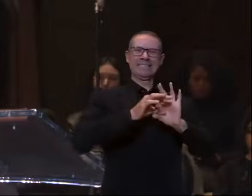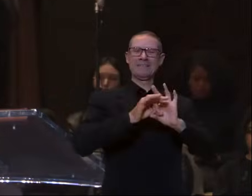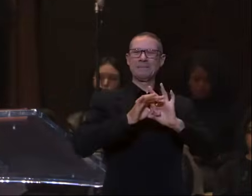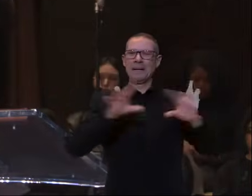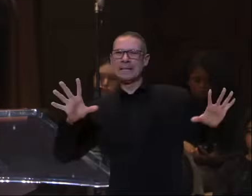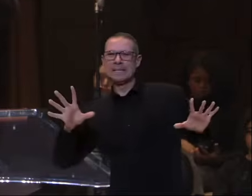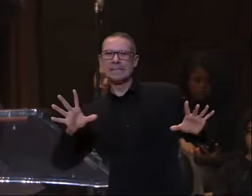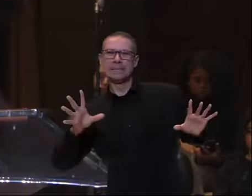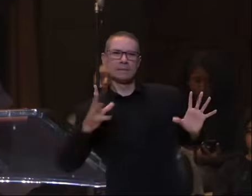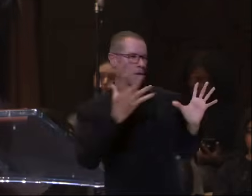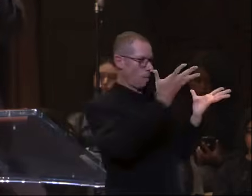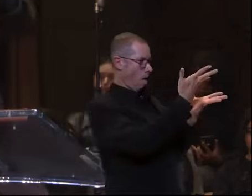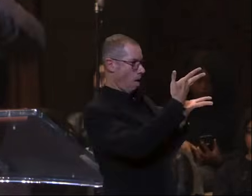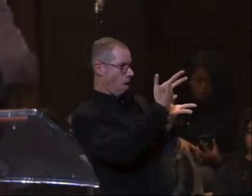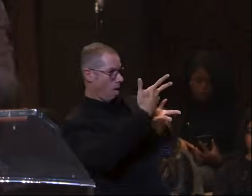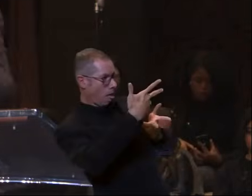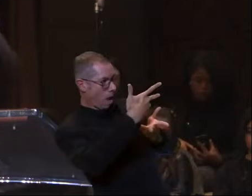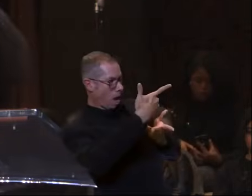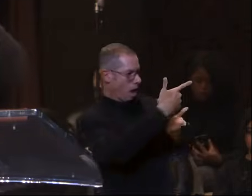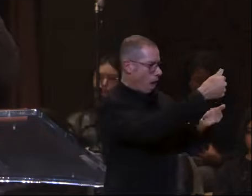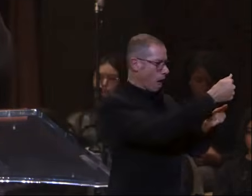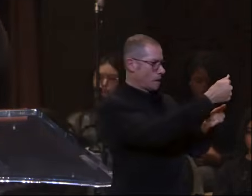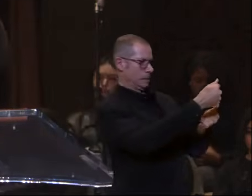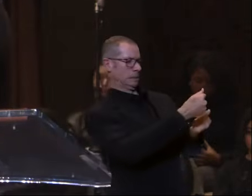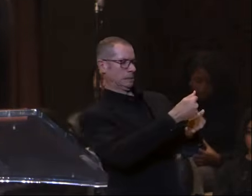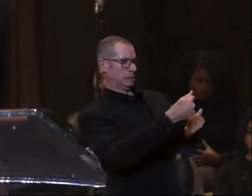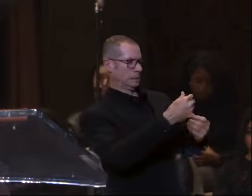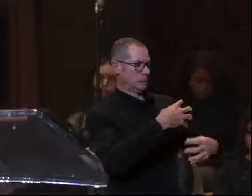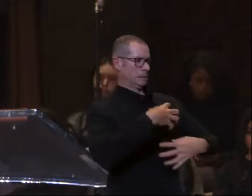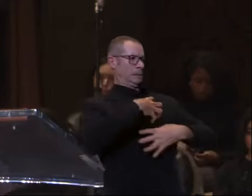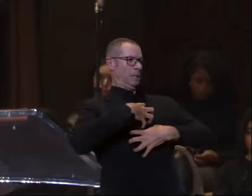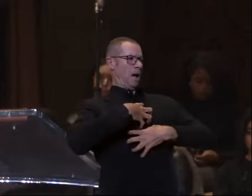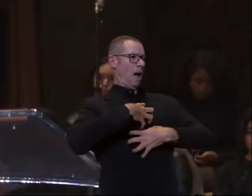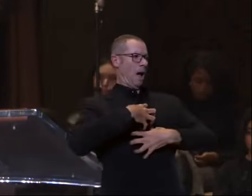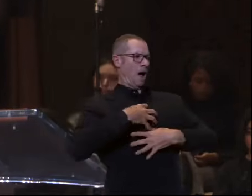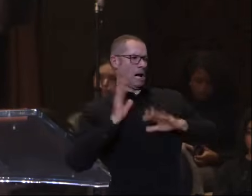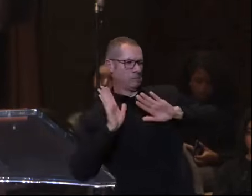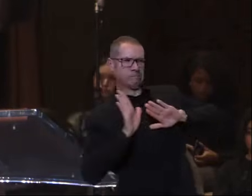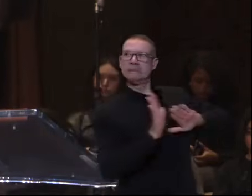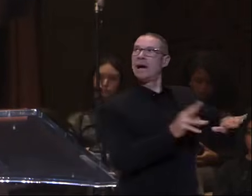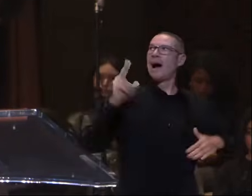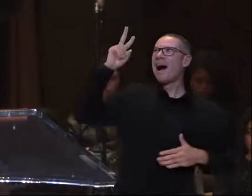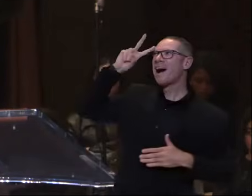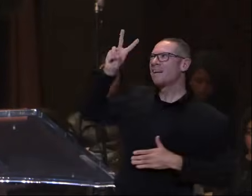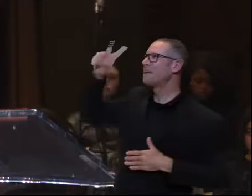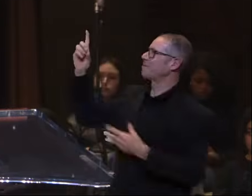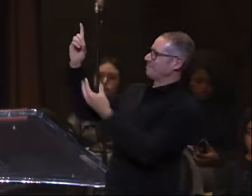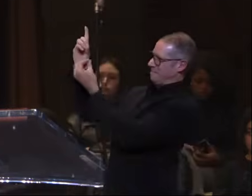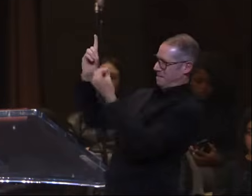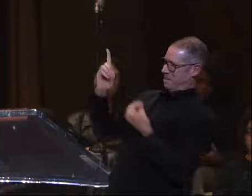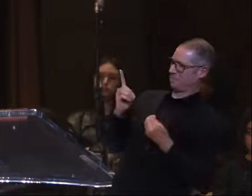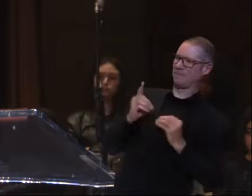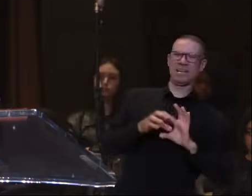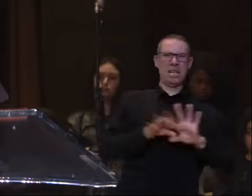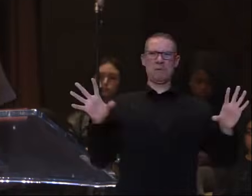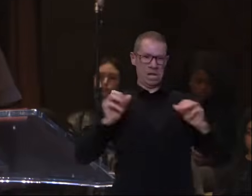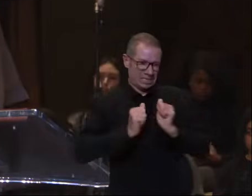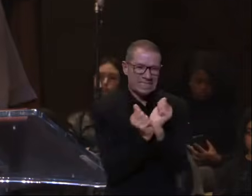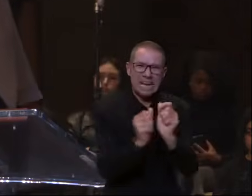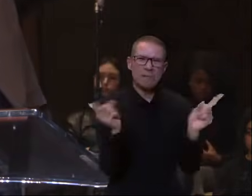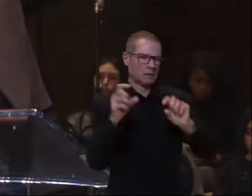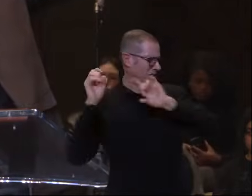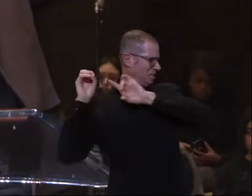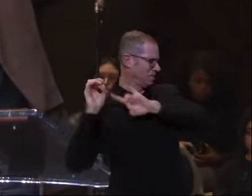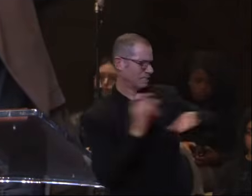as tentações vêm, eu lembro daquilo que Deus já me deu. Ei, eu não sou mais escravo, sai